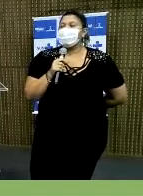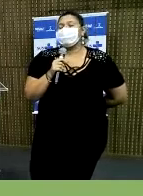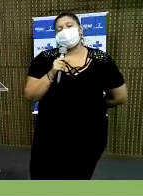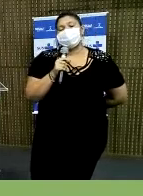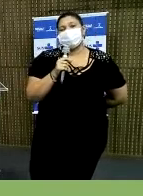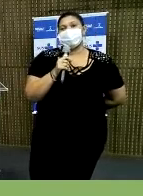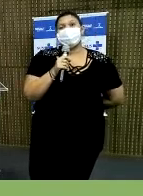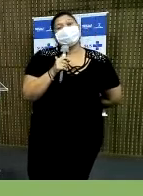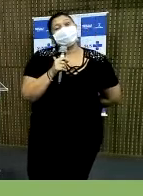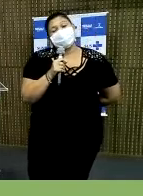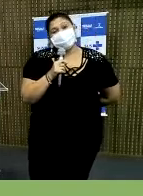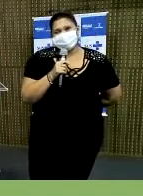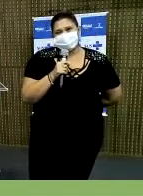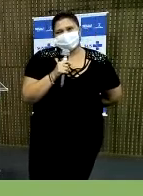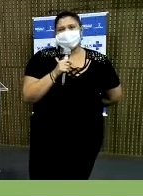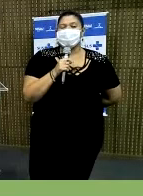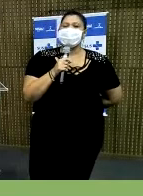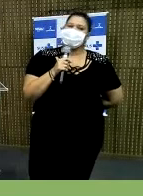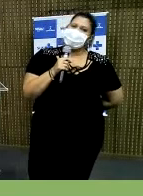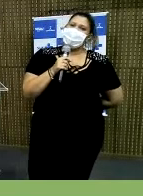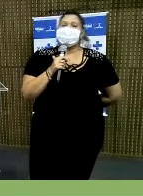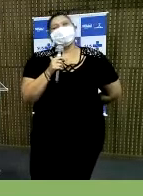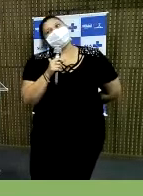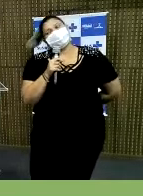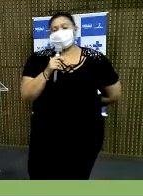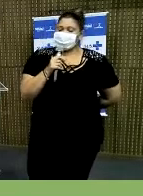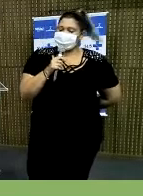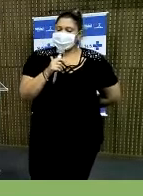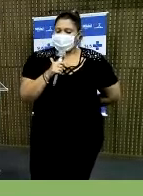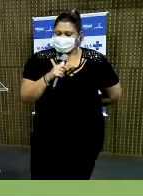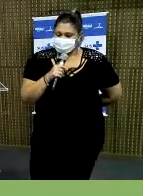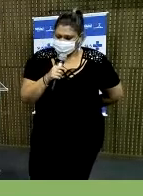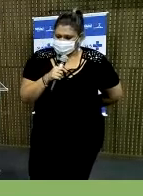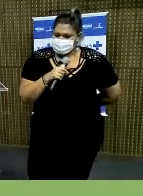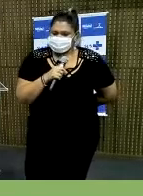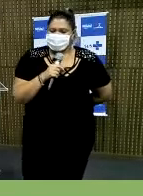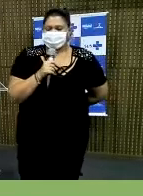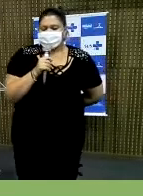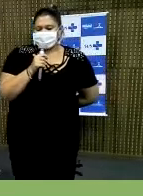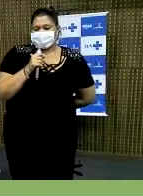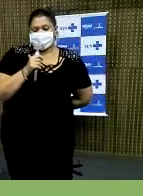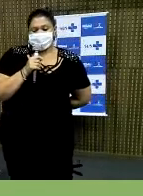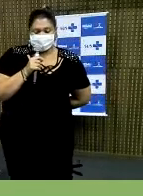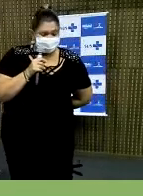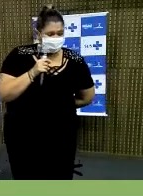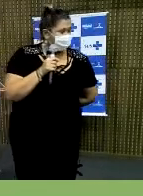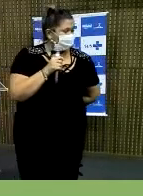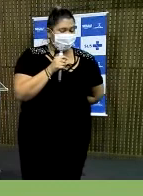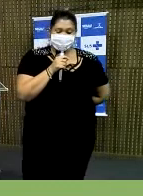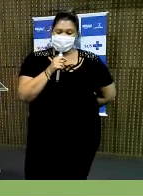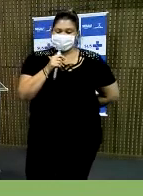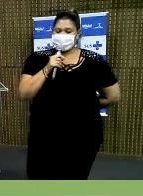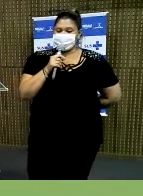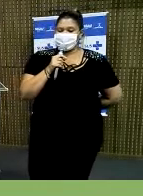conselho, eles eram de grupo de risco, então eles não vinham tanto na unidade. Nós tivemos uma reunião em fevereiro para